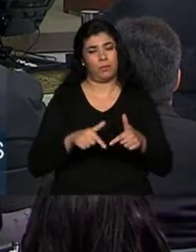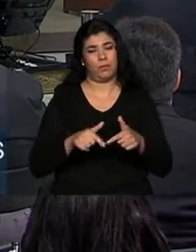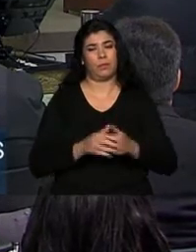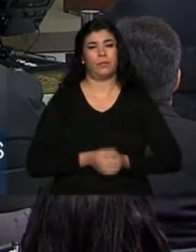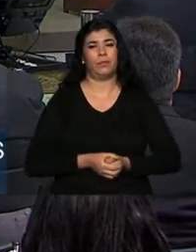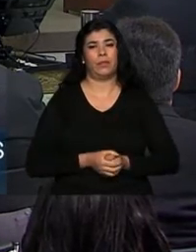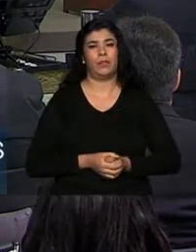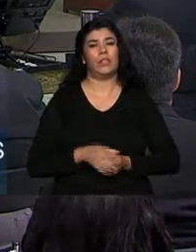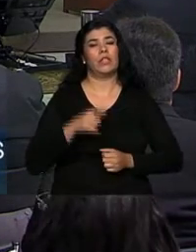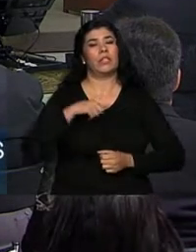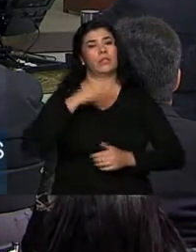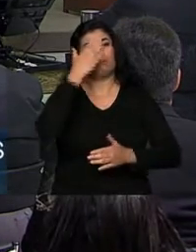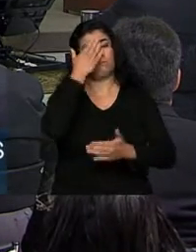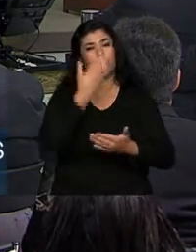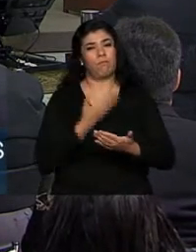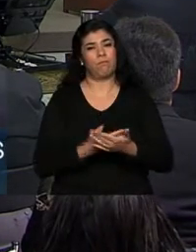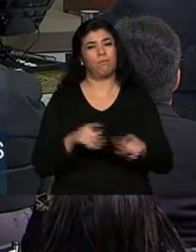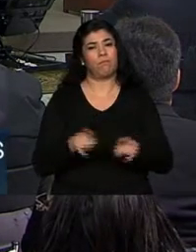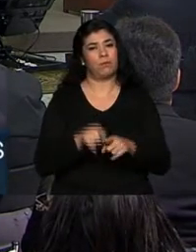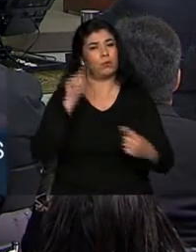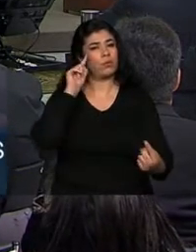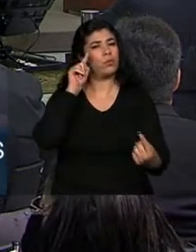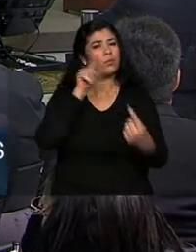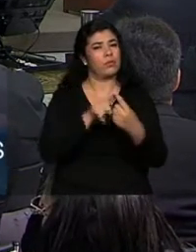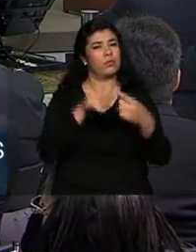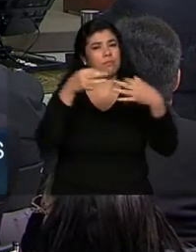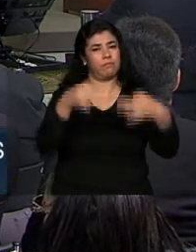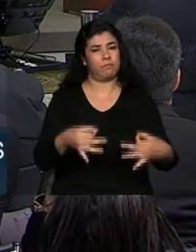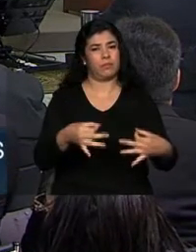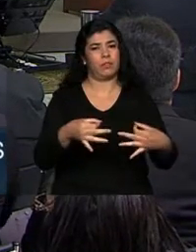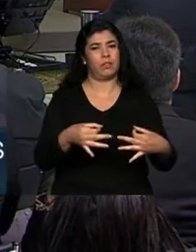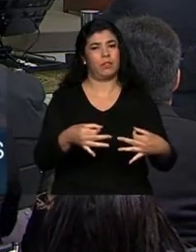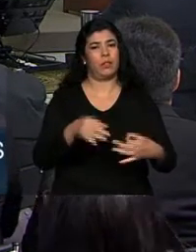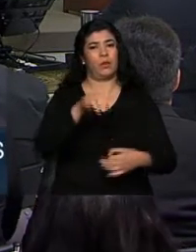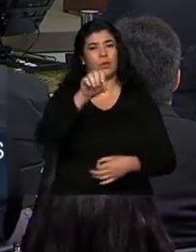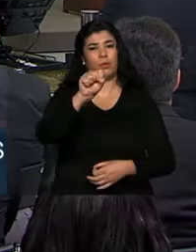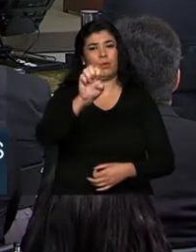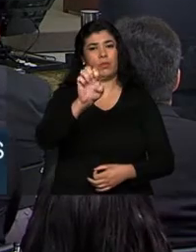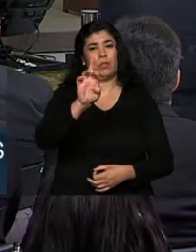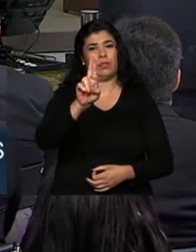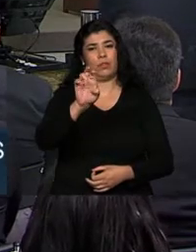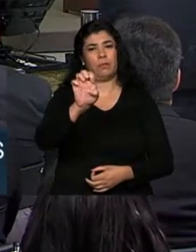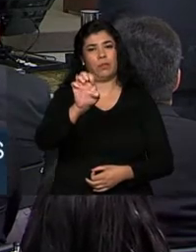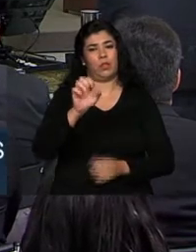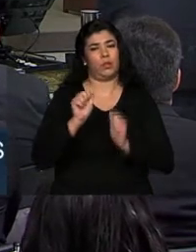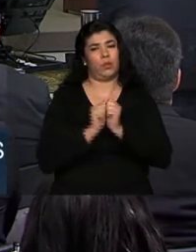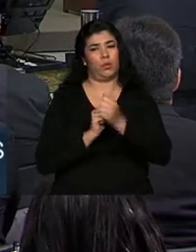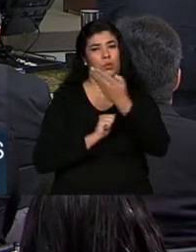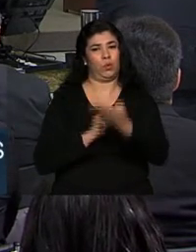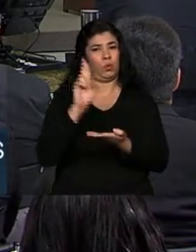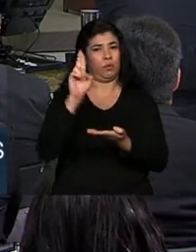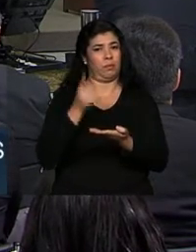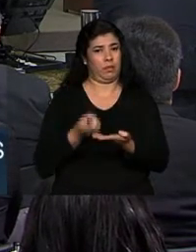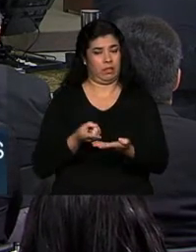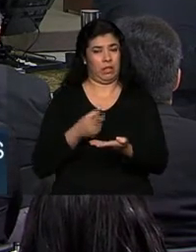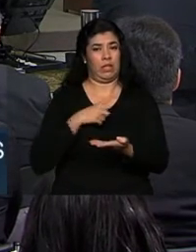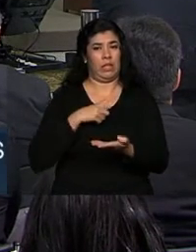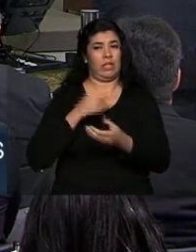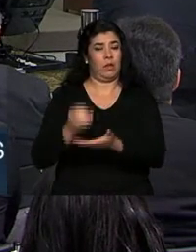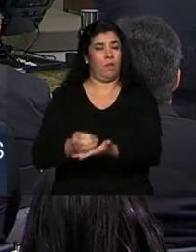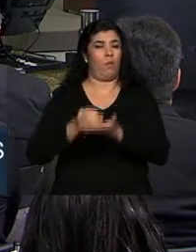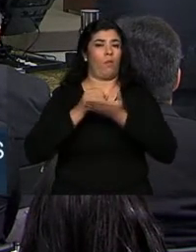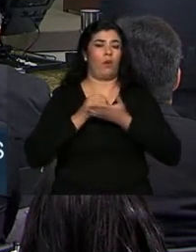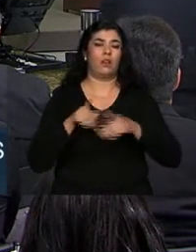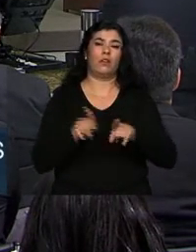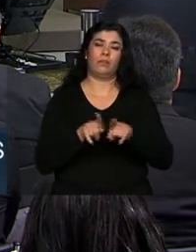tenho certeza que nós vamos atingir o objetivo. O SEBRAE, que está aqui conosco e que tem nos dado um